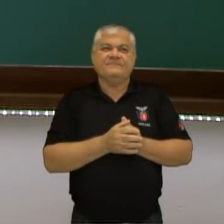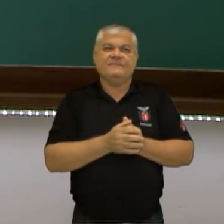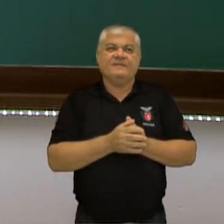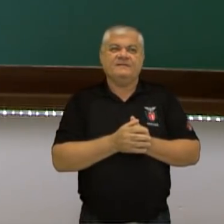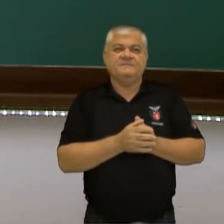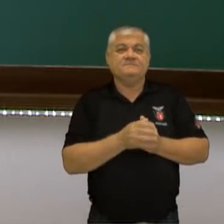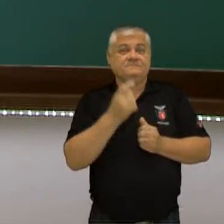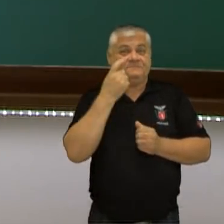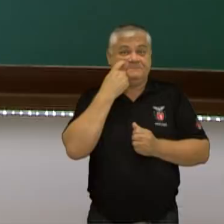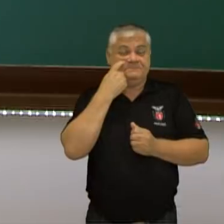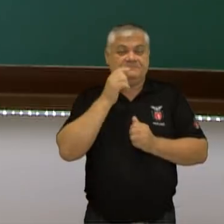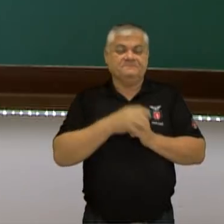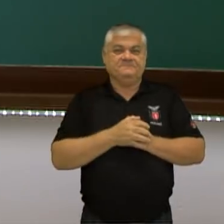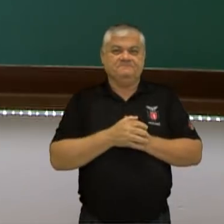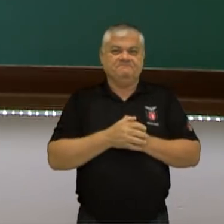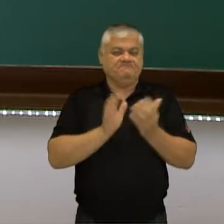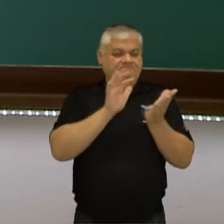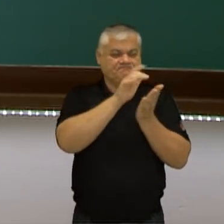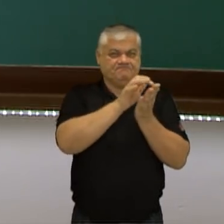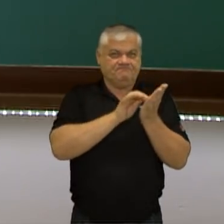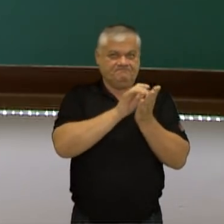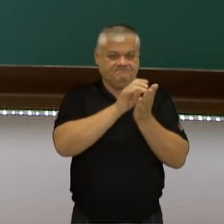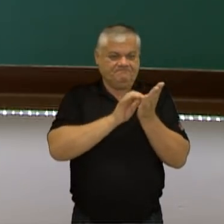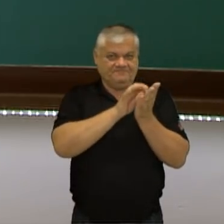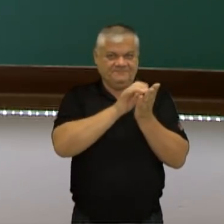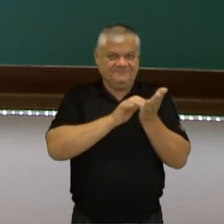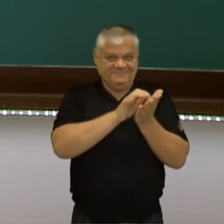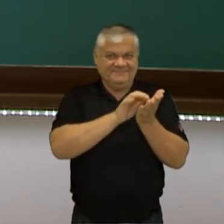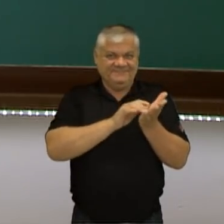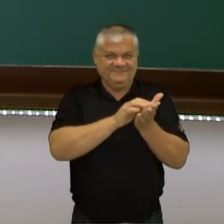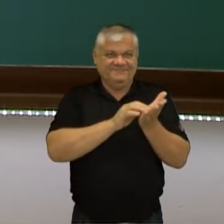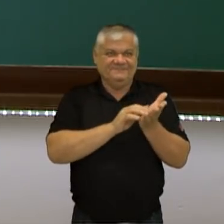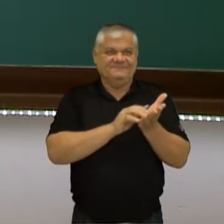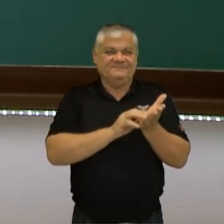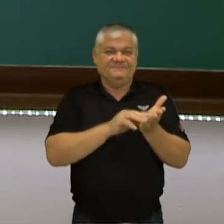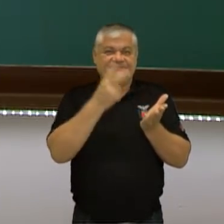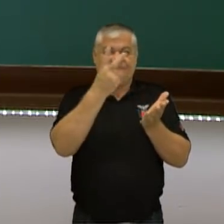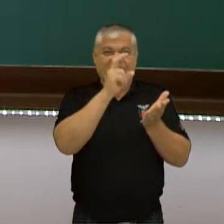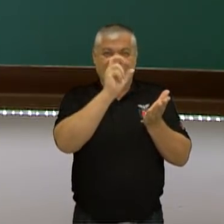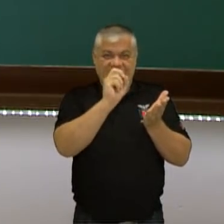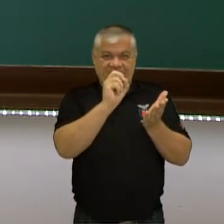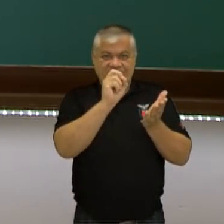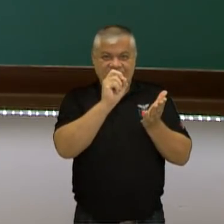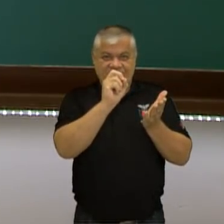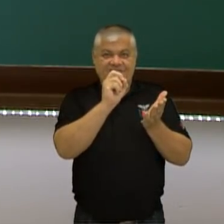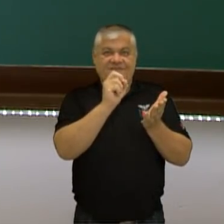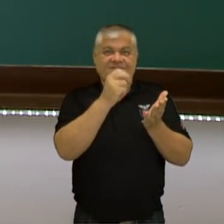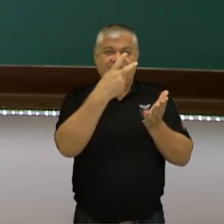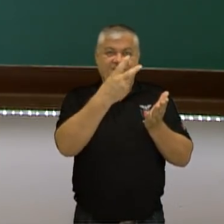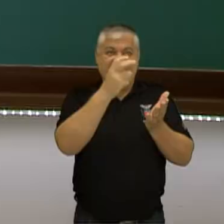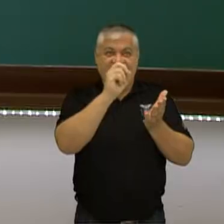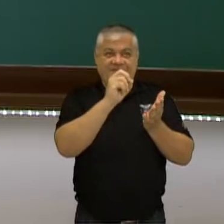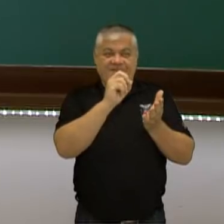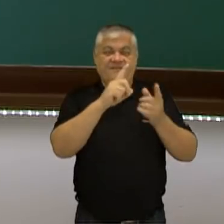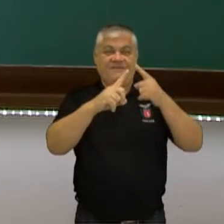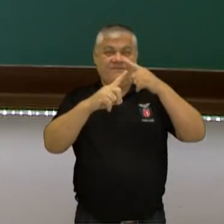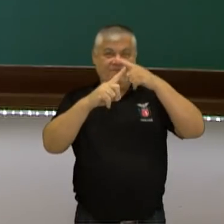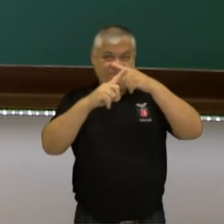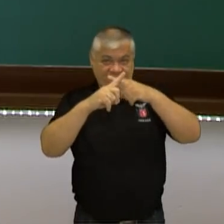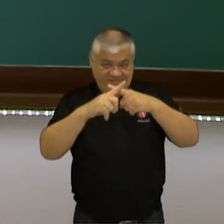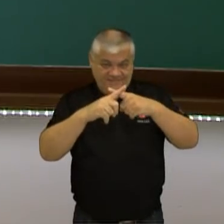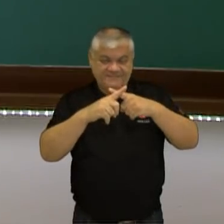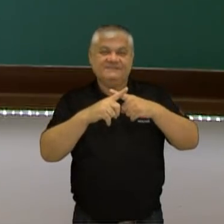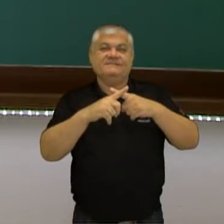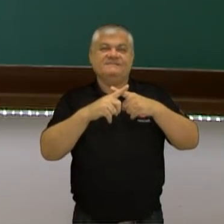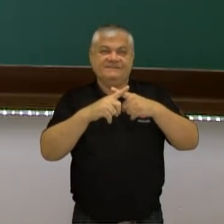Eu vou fazer o seguinte. Eu vou digitar na calculadora o 20, a teclinha de vezes, que é o